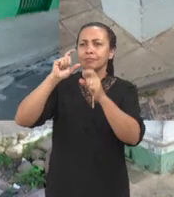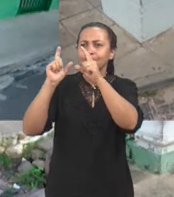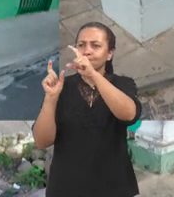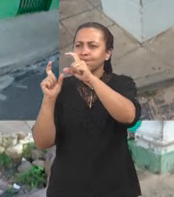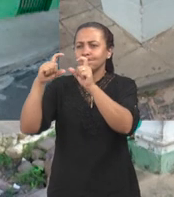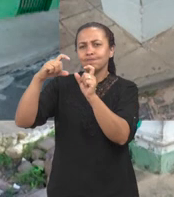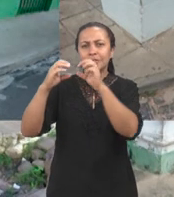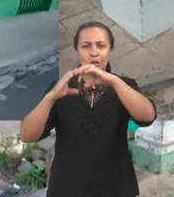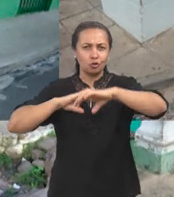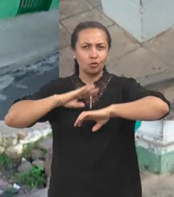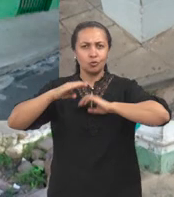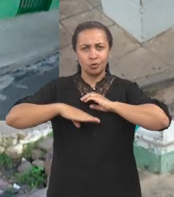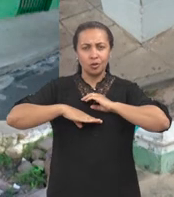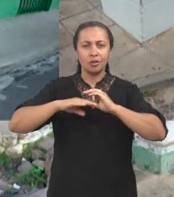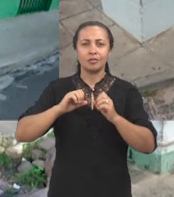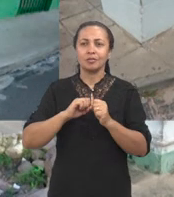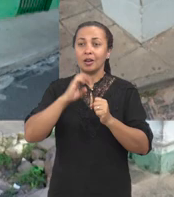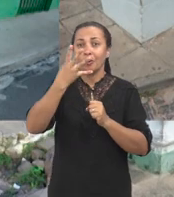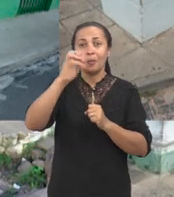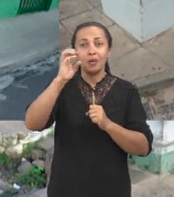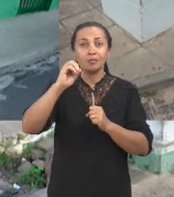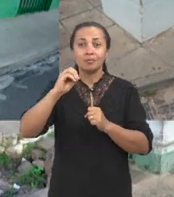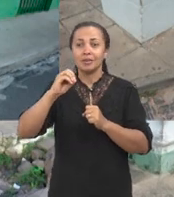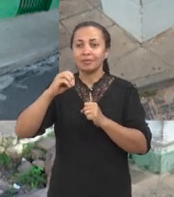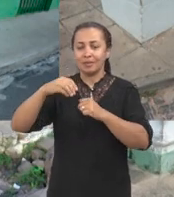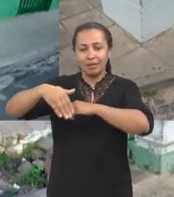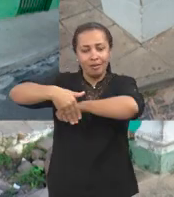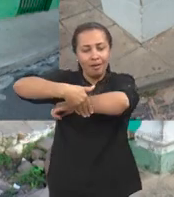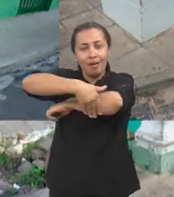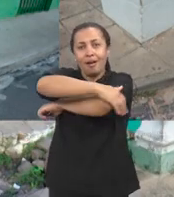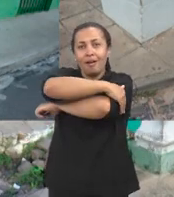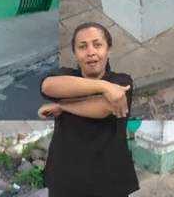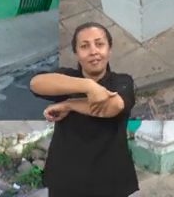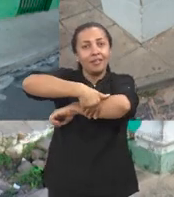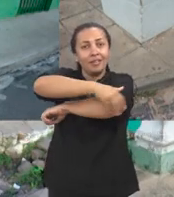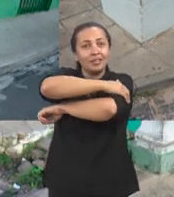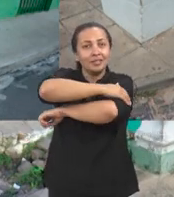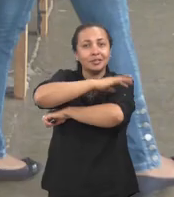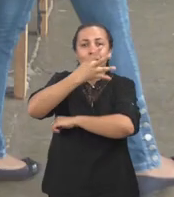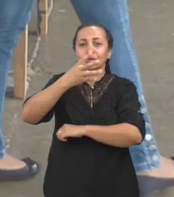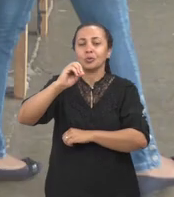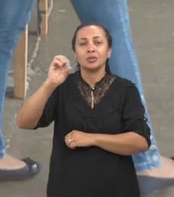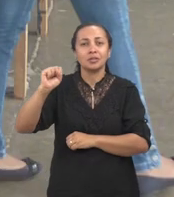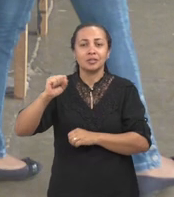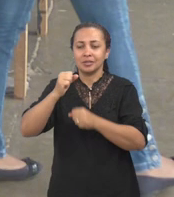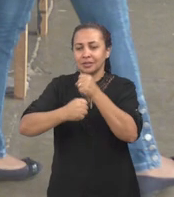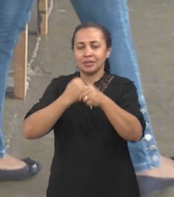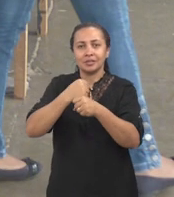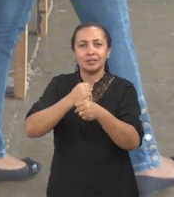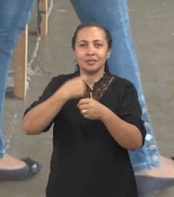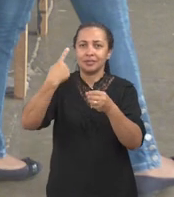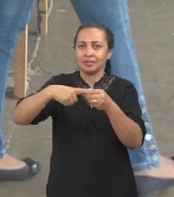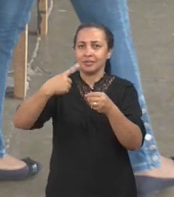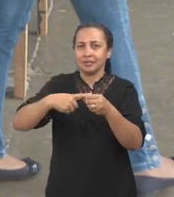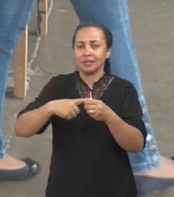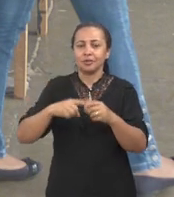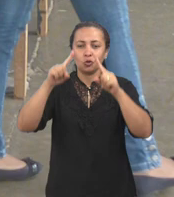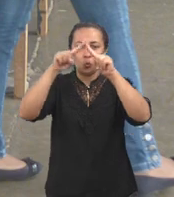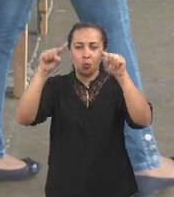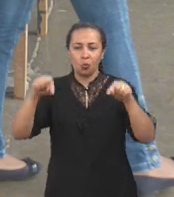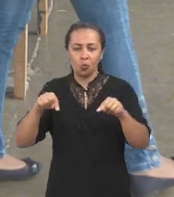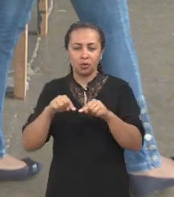que estão particip e grafias de 400 esquinas que eu fiz da cidade para os 400 anos da cidade queremos